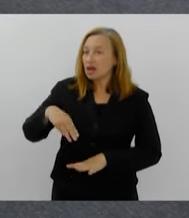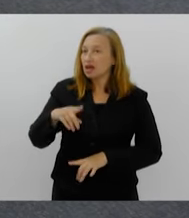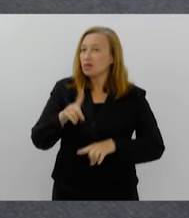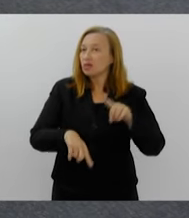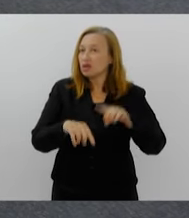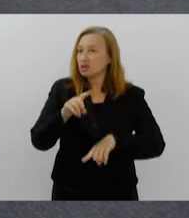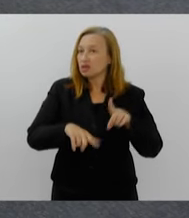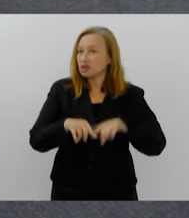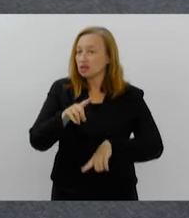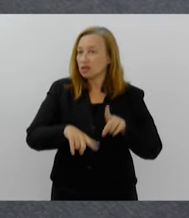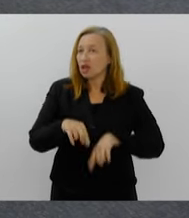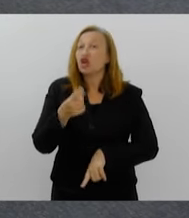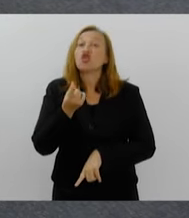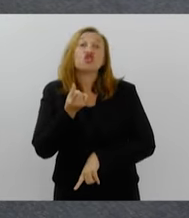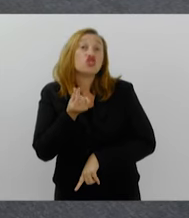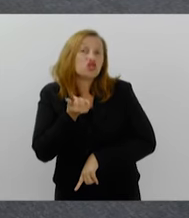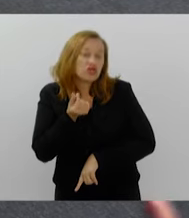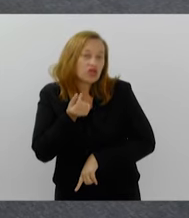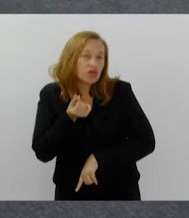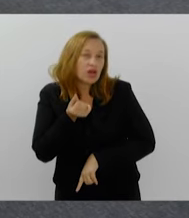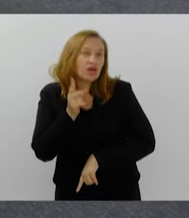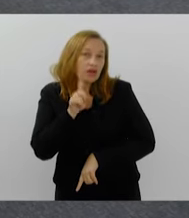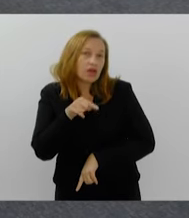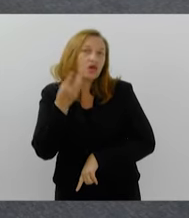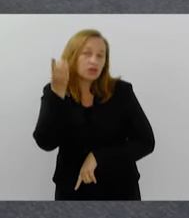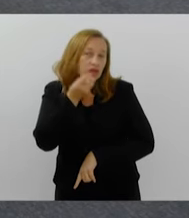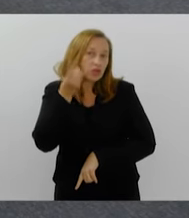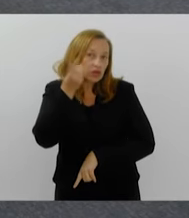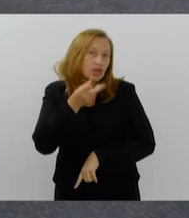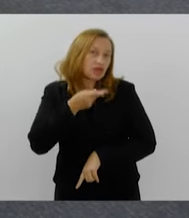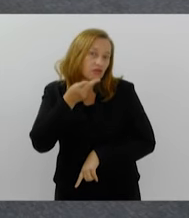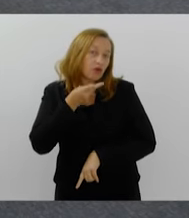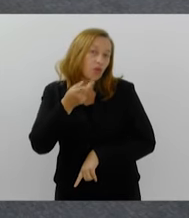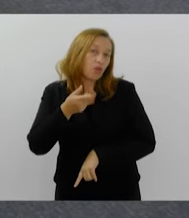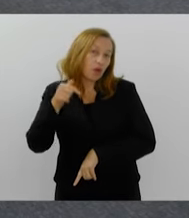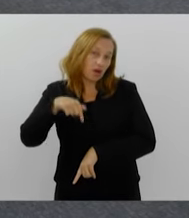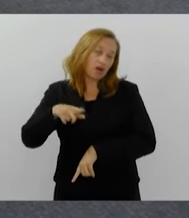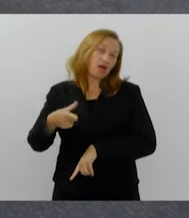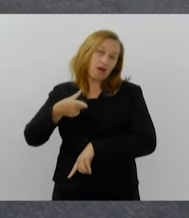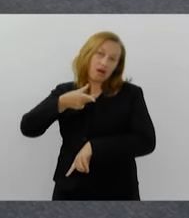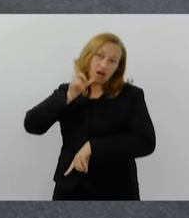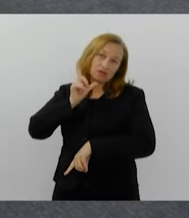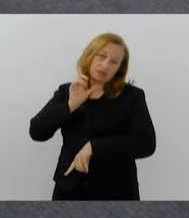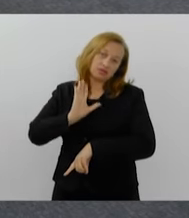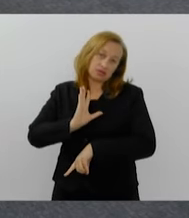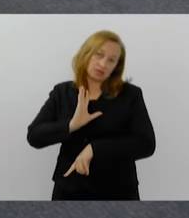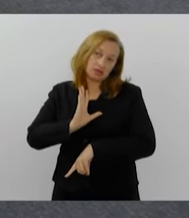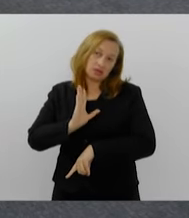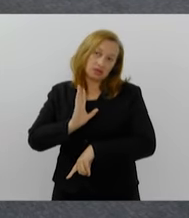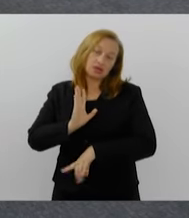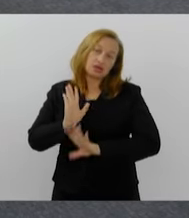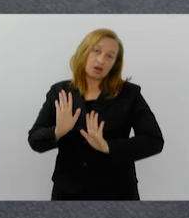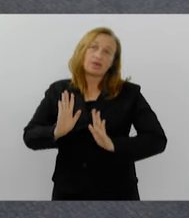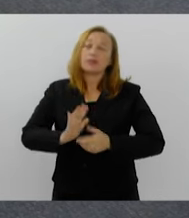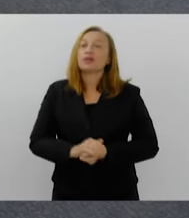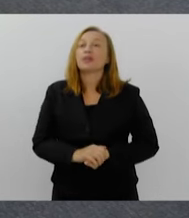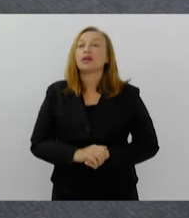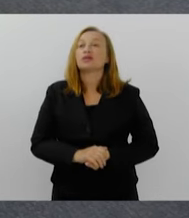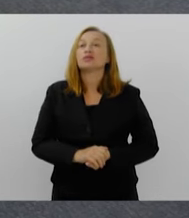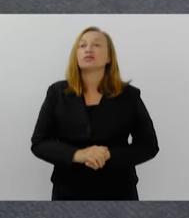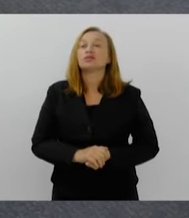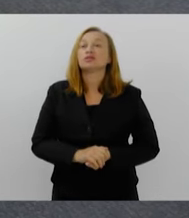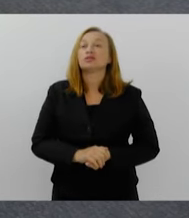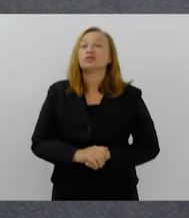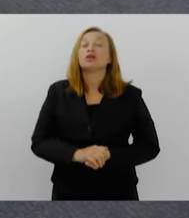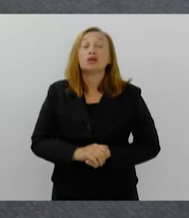e os santinhos, né? O deputado aqui que me citou, citou a minha fala,